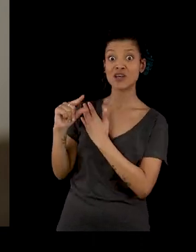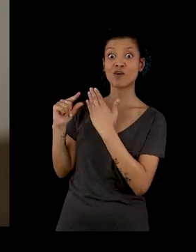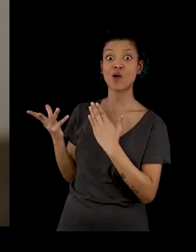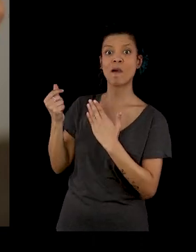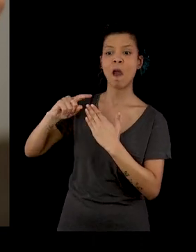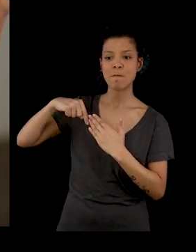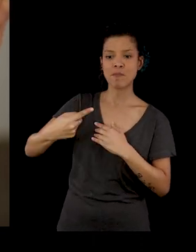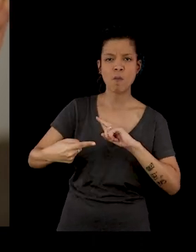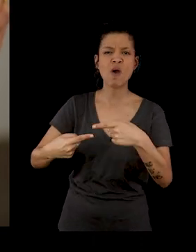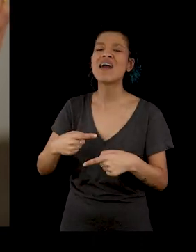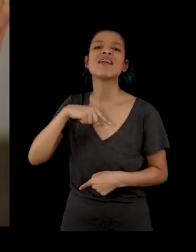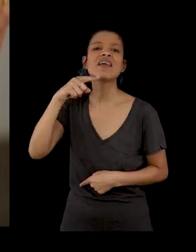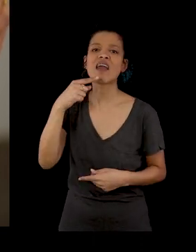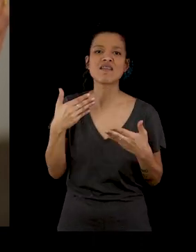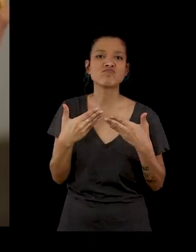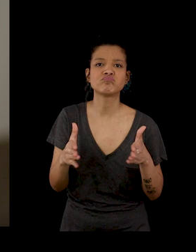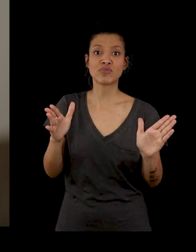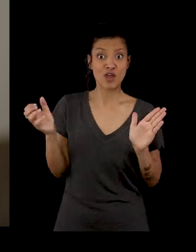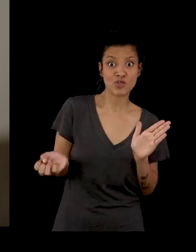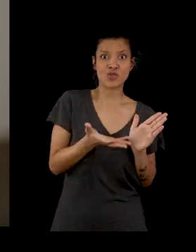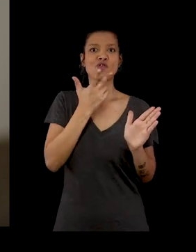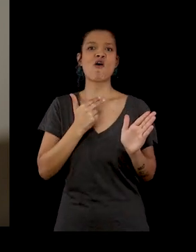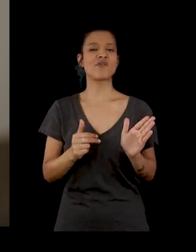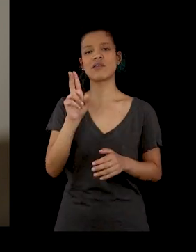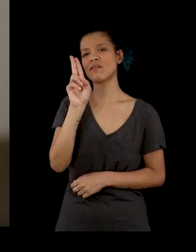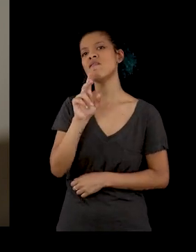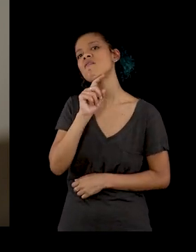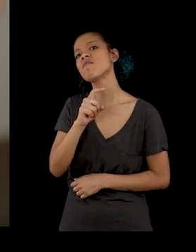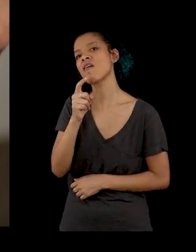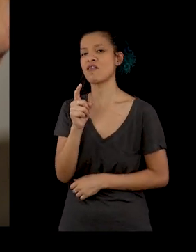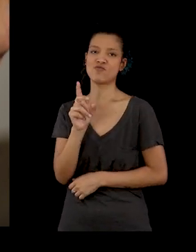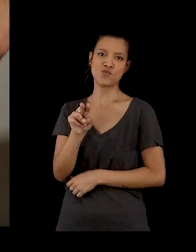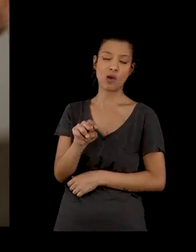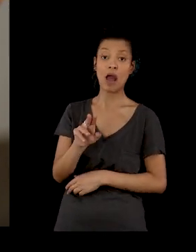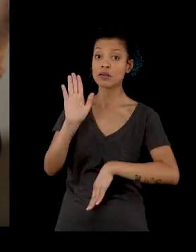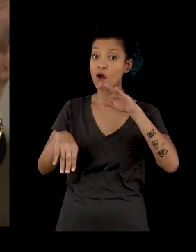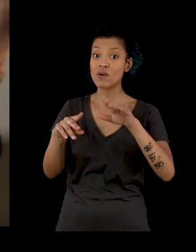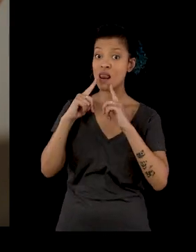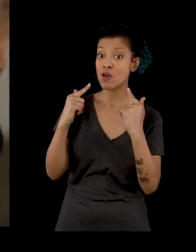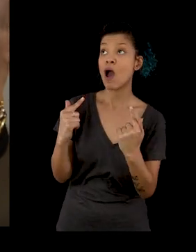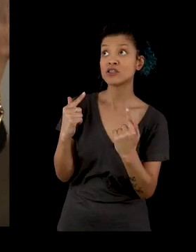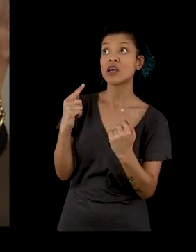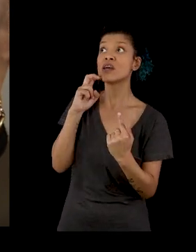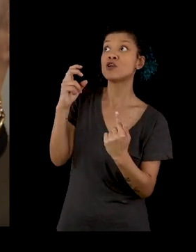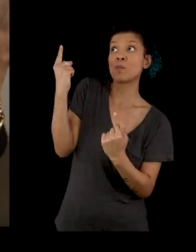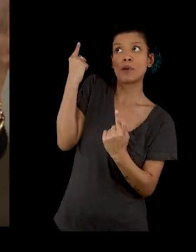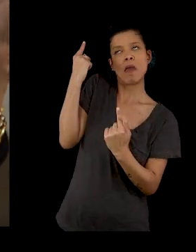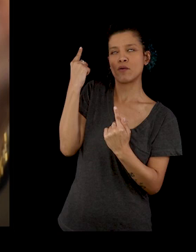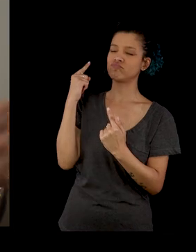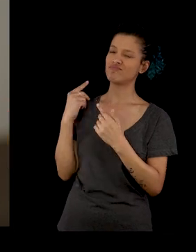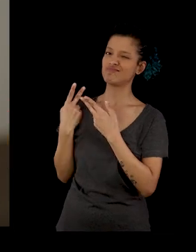inaugural. Ninguém inaugural. Talvez o primeiro grito da linguagem foi inaugural, pode ter